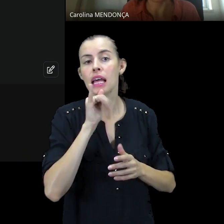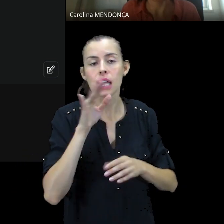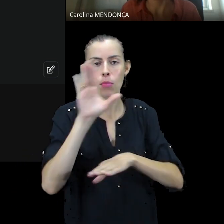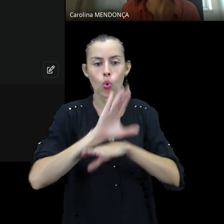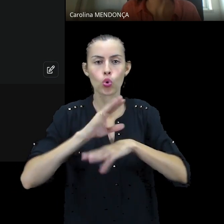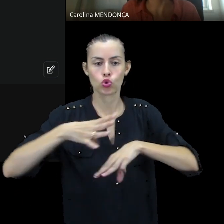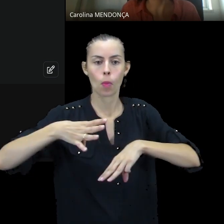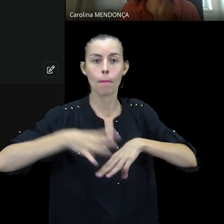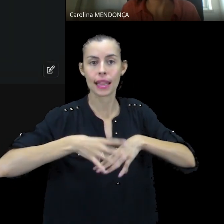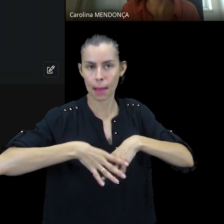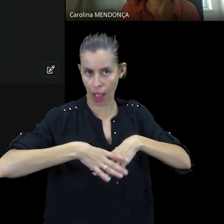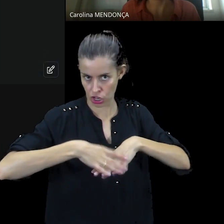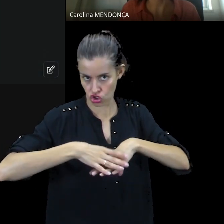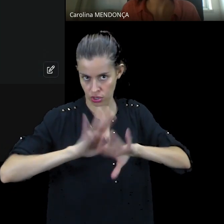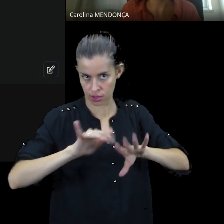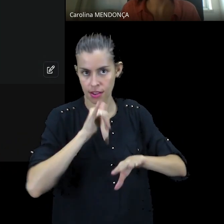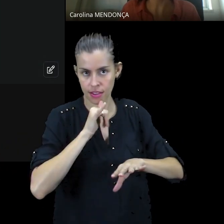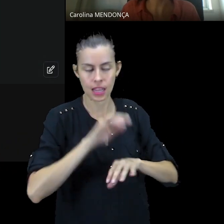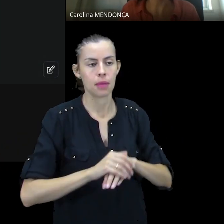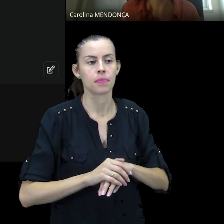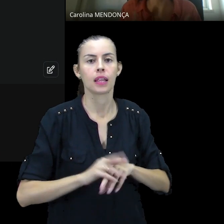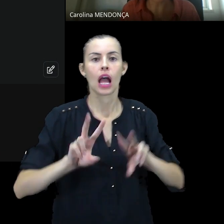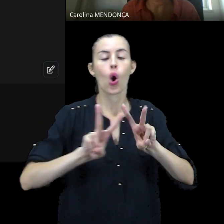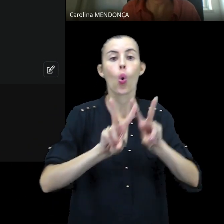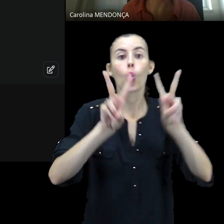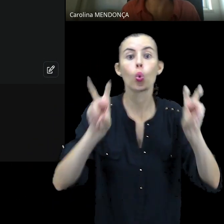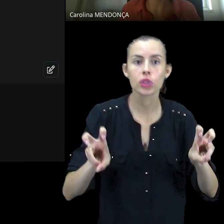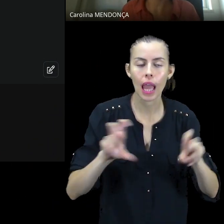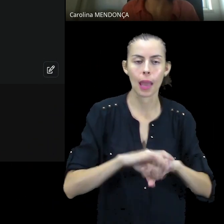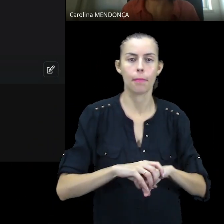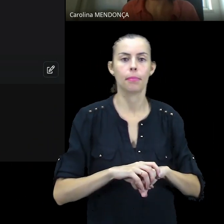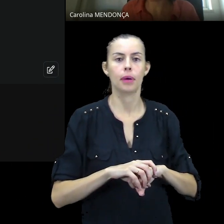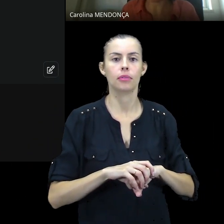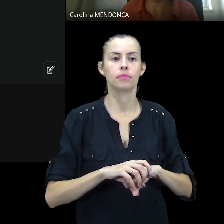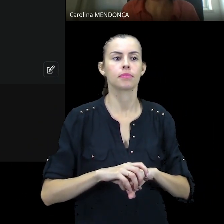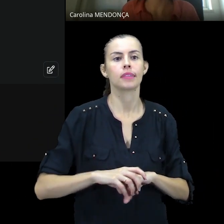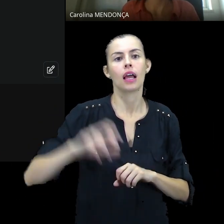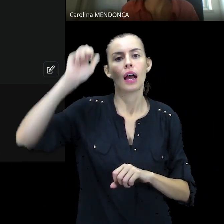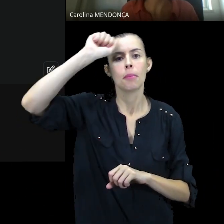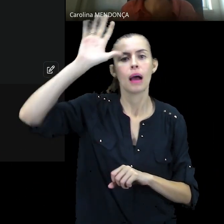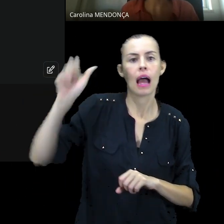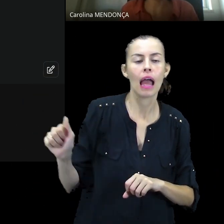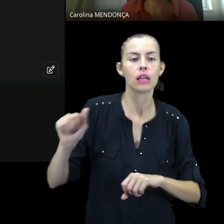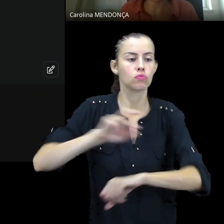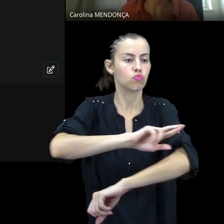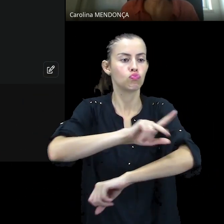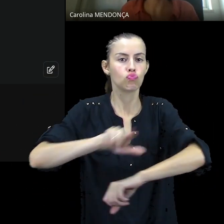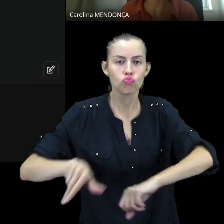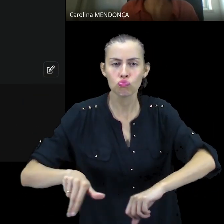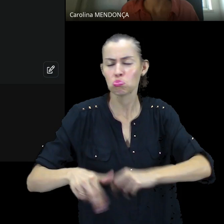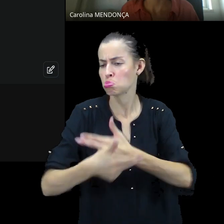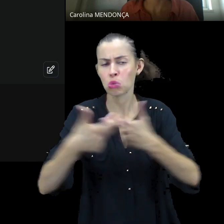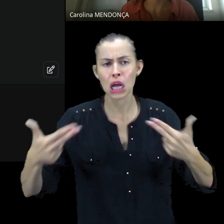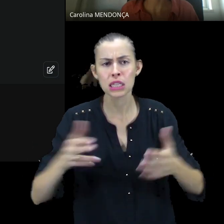ementa. Então, é uma coisa também importante, e que os nossos alunos, nós somos uma universidade na Bahia, o estado mais negro do